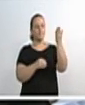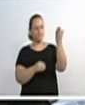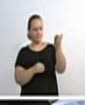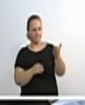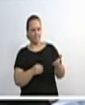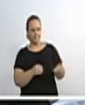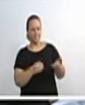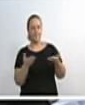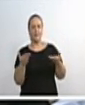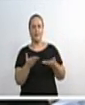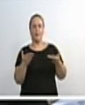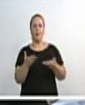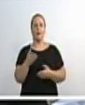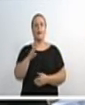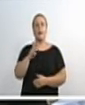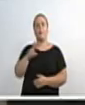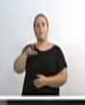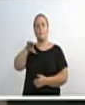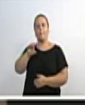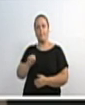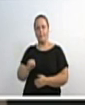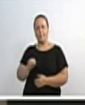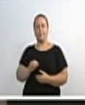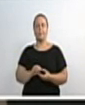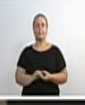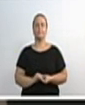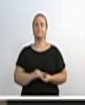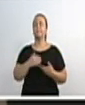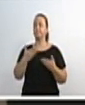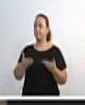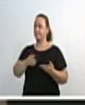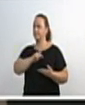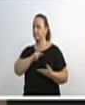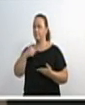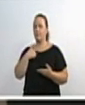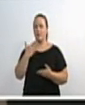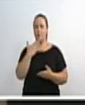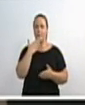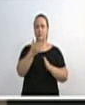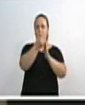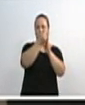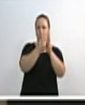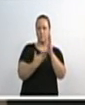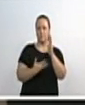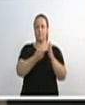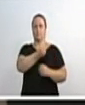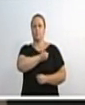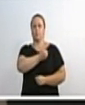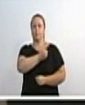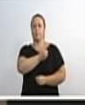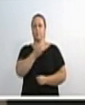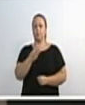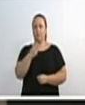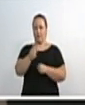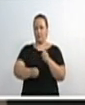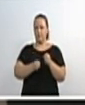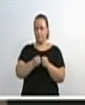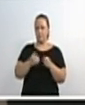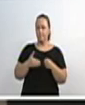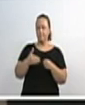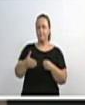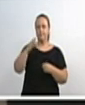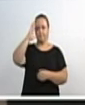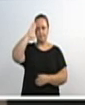ordem vereador Bruno Cunha. Pela ordem, presidente, peço a inclusão da moção número 3/17, que faz uma homenagem